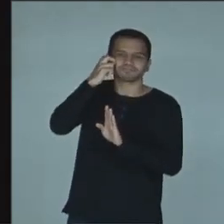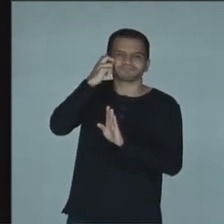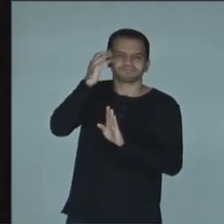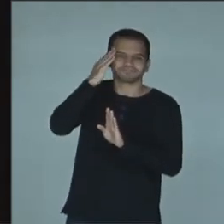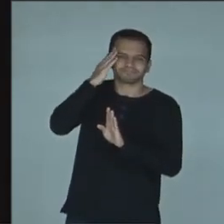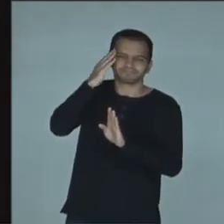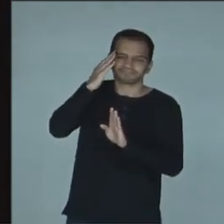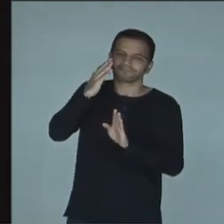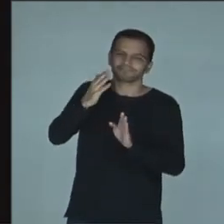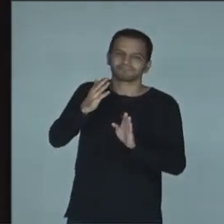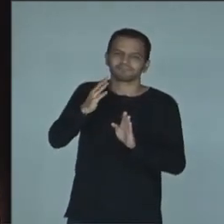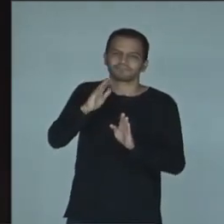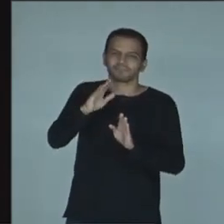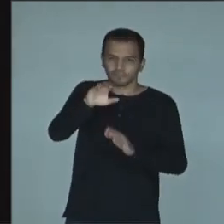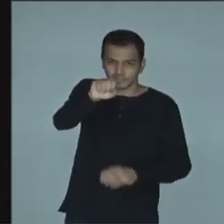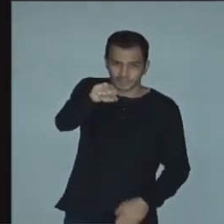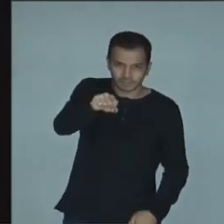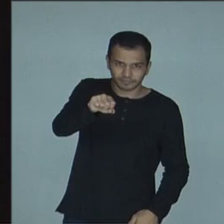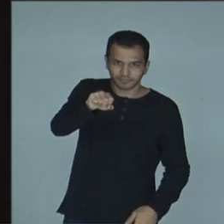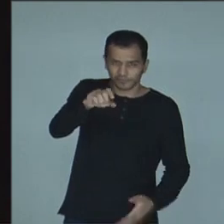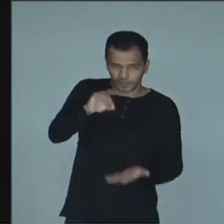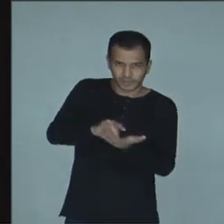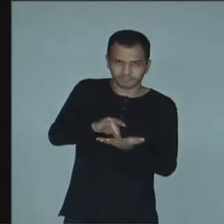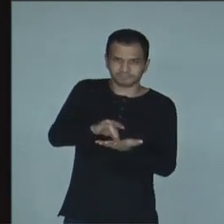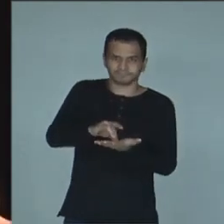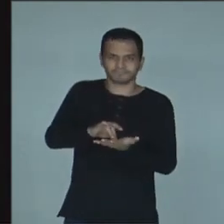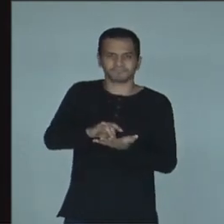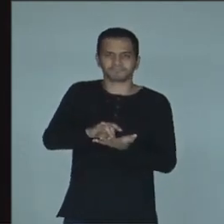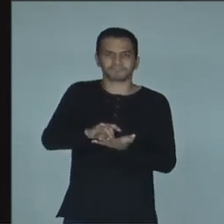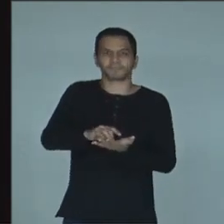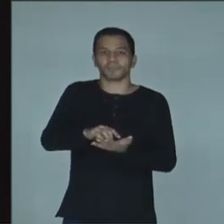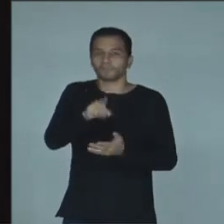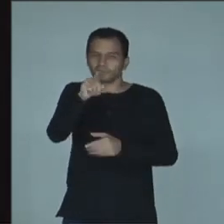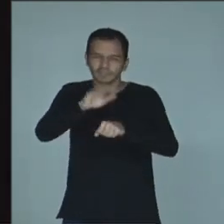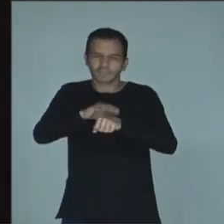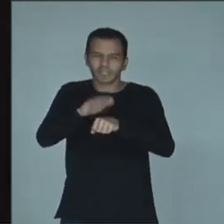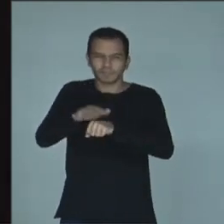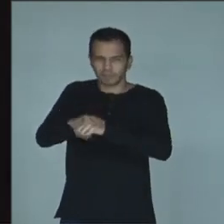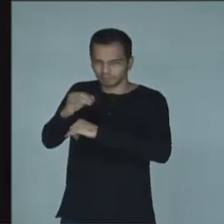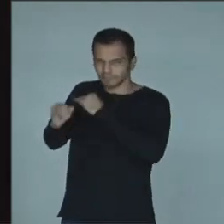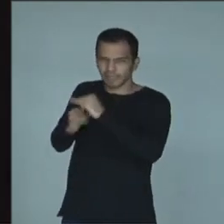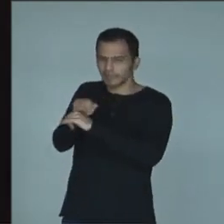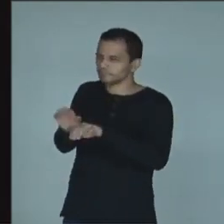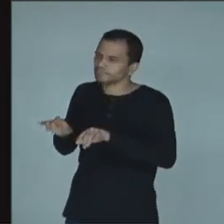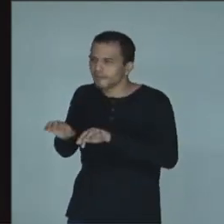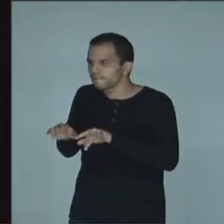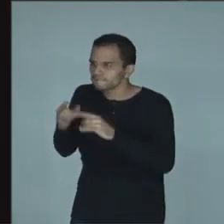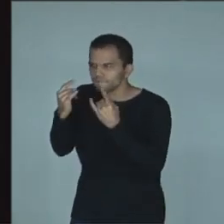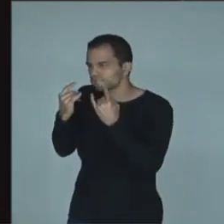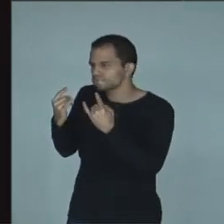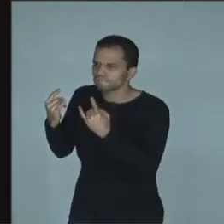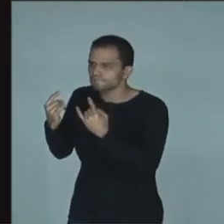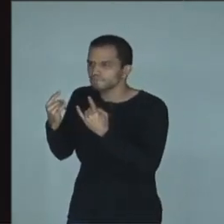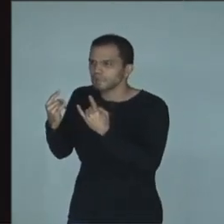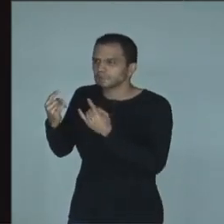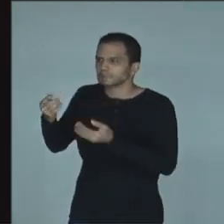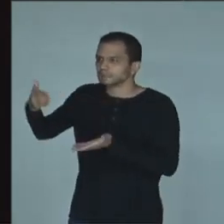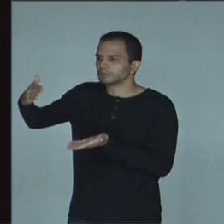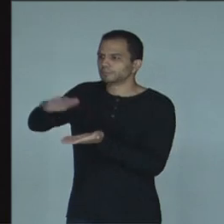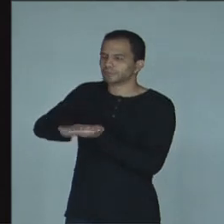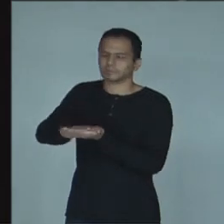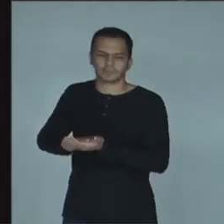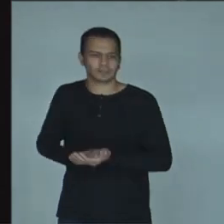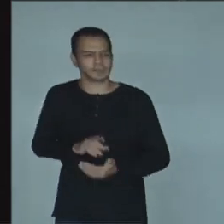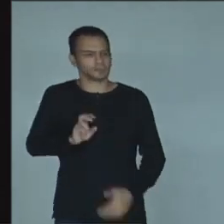cara é sim ou não e você viu na internet que não era para ver você vai para cama que você vai orar